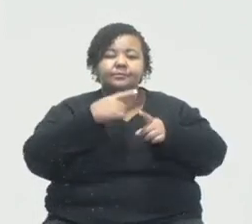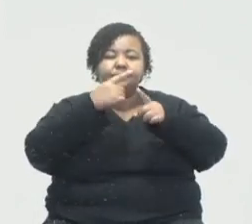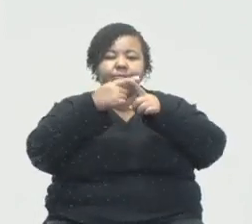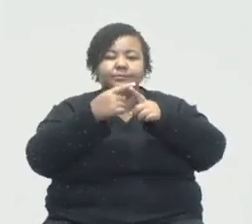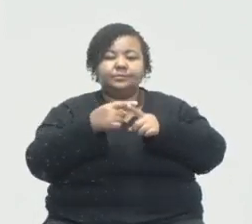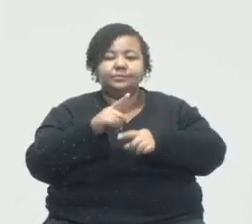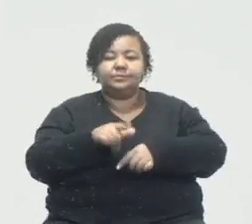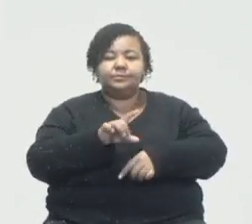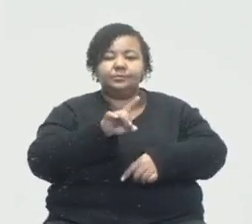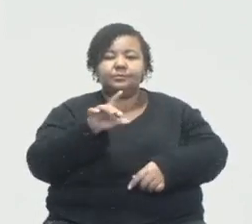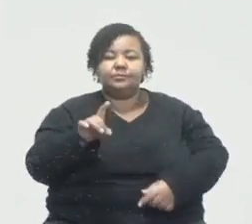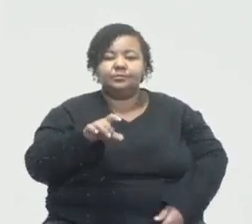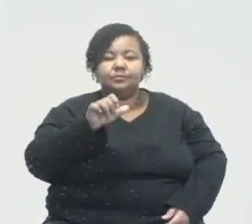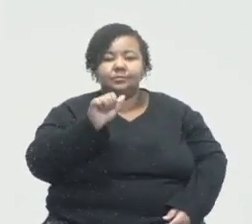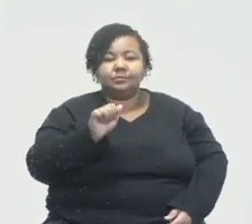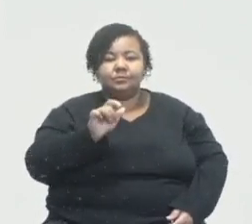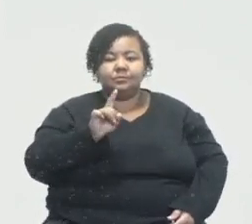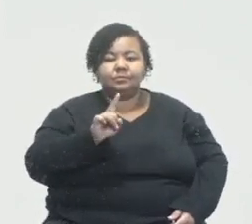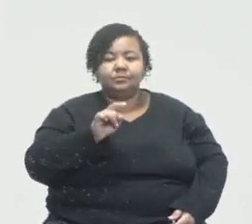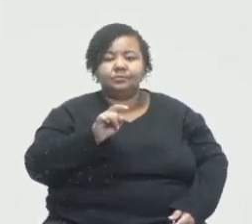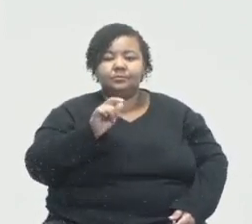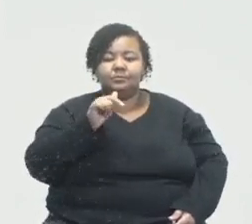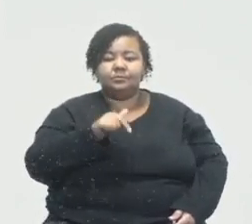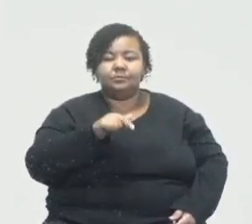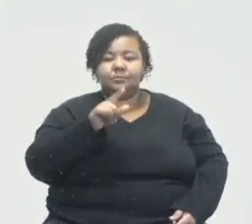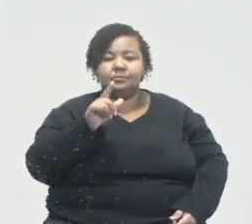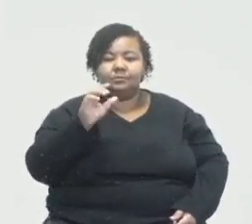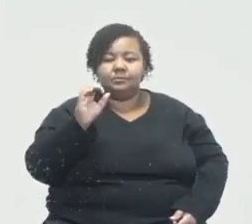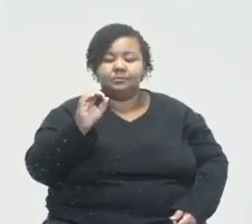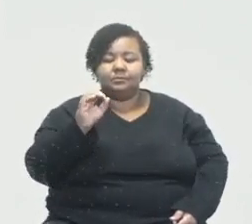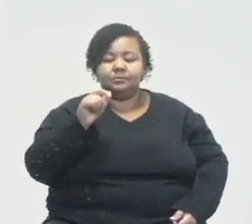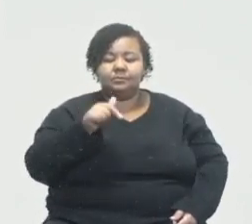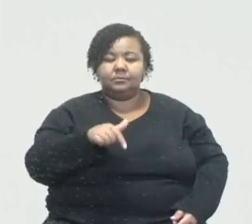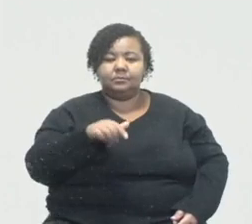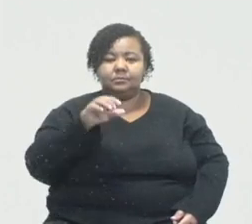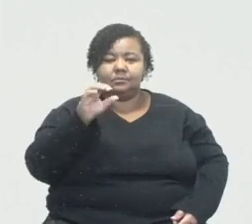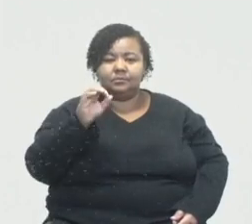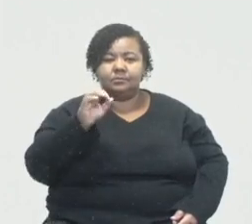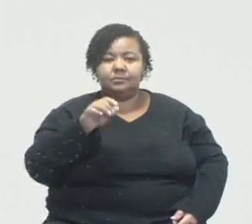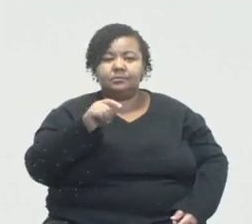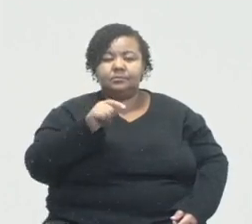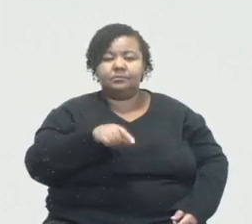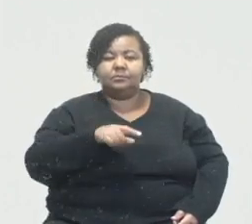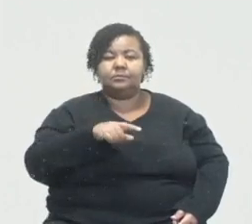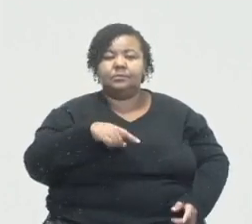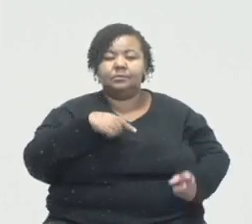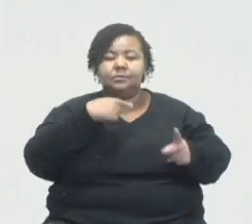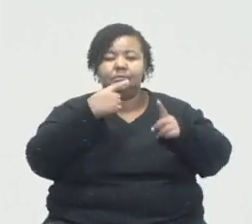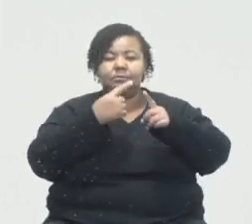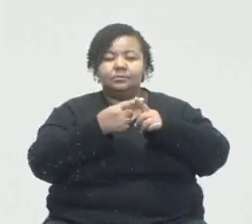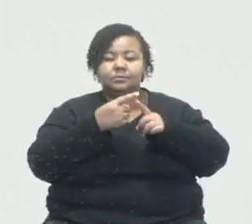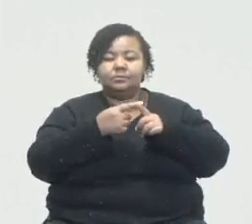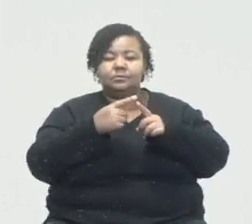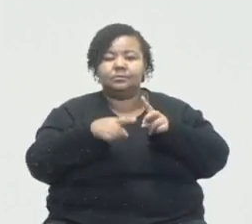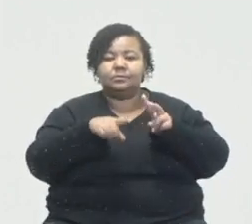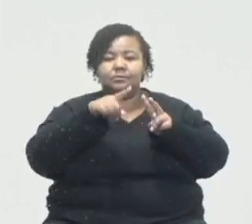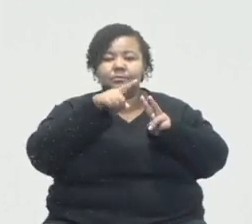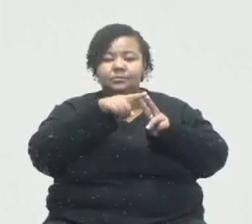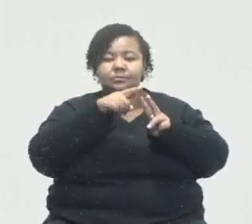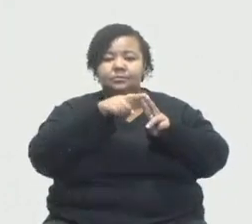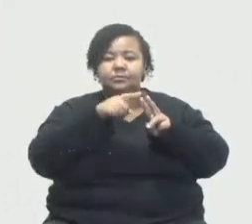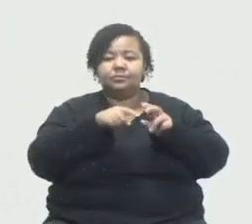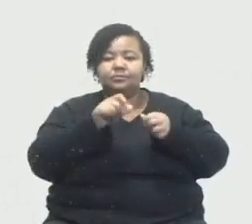dar só A1. Aqui dá zero, e aqui dá zero. Na adição por vetores, nós